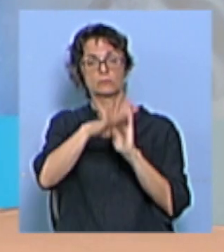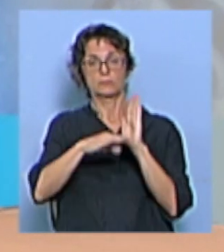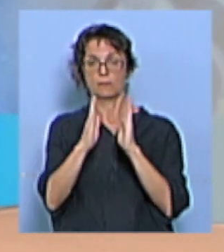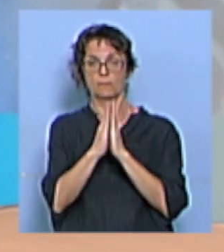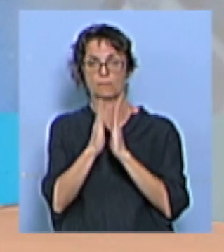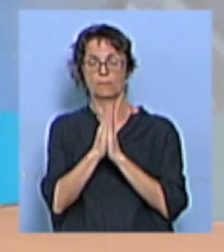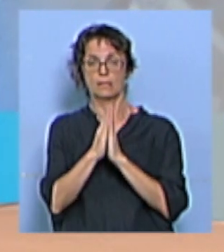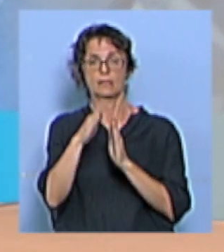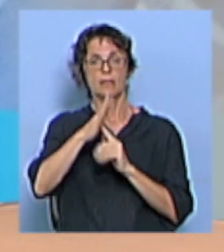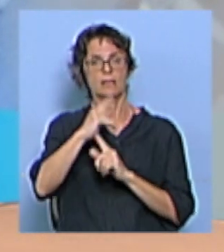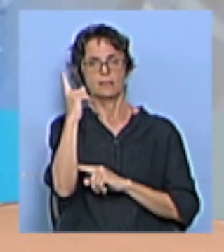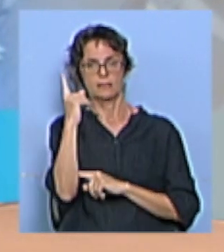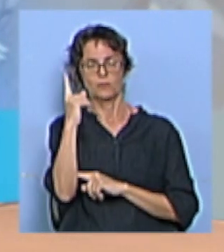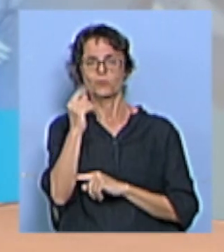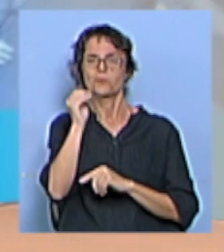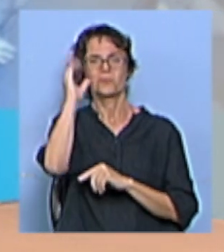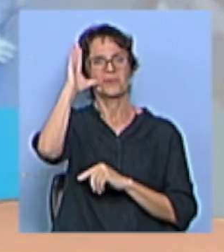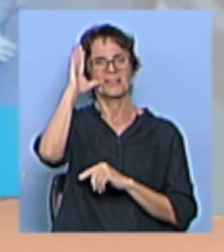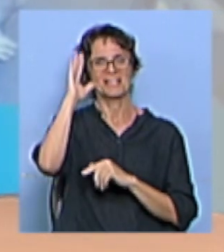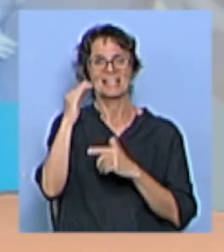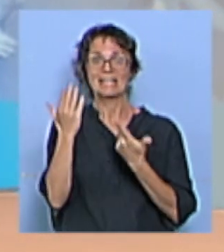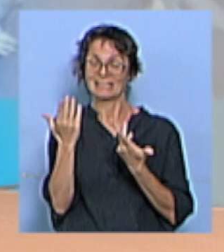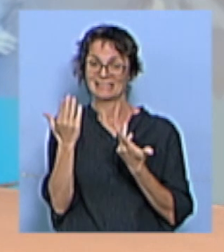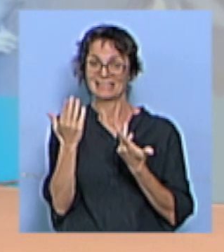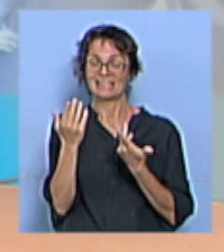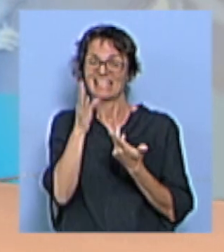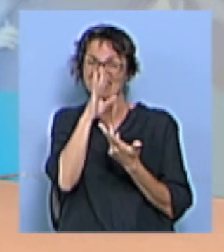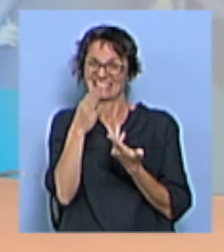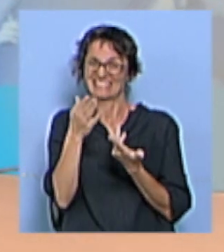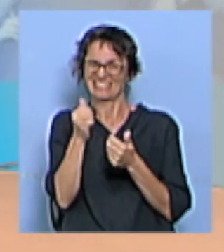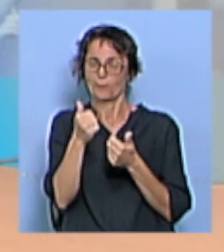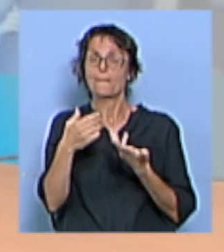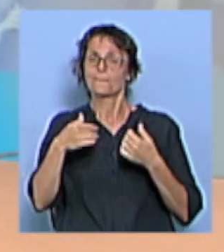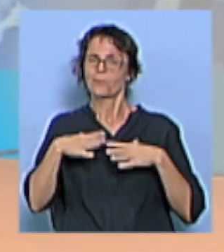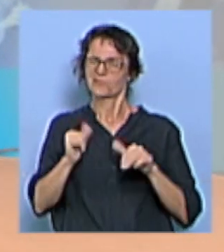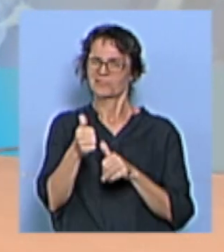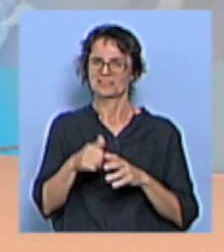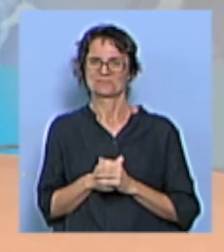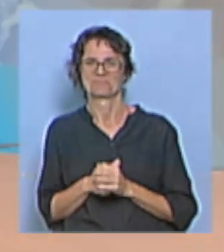que é emitido na Antena 1. Tenha então uma boa tarde, se for o caso também, umas boas férias.